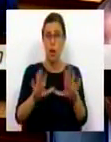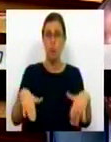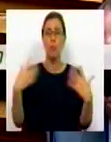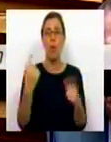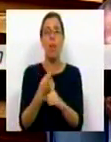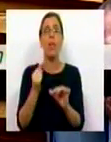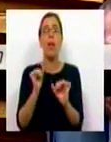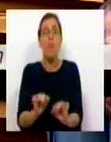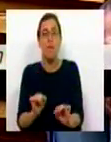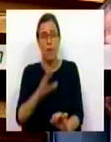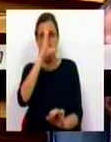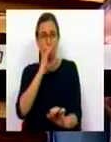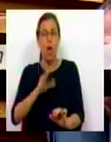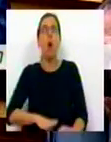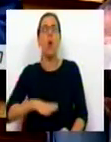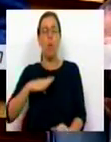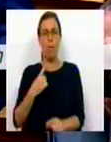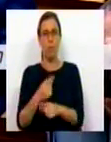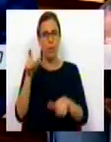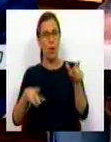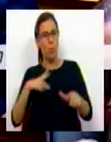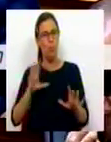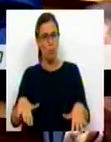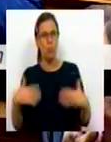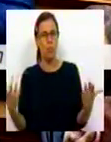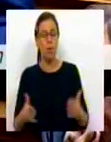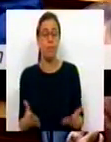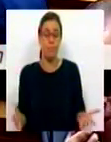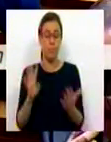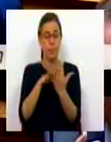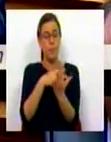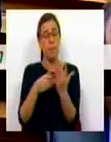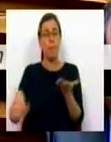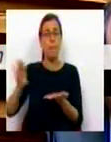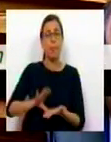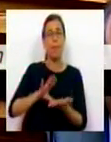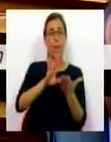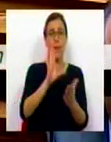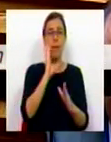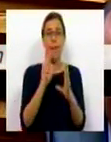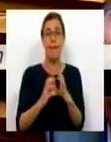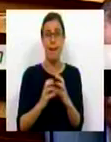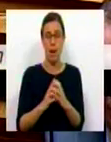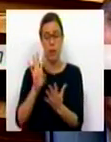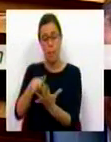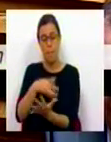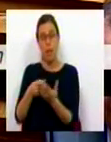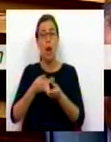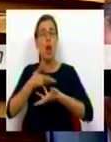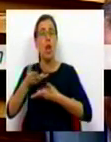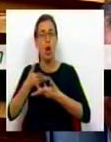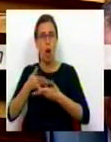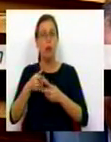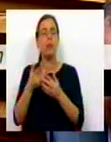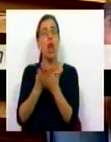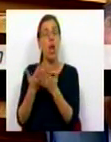também com dinheiro público, também com a confiança dos portugueses. O plano de recapitalização da Caixa e o plano de negócios